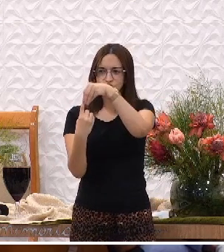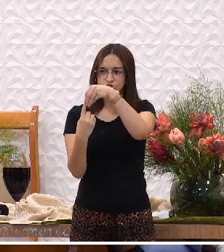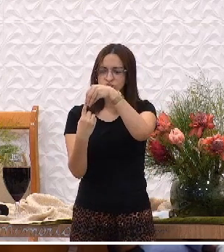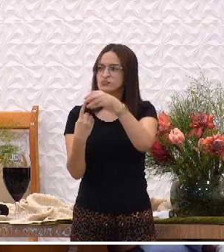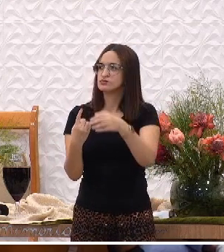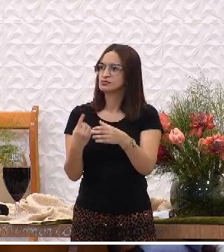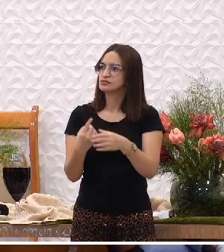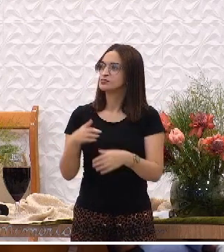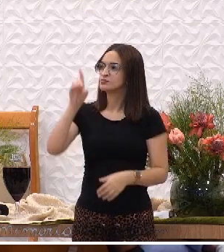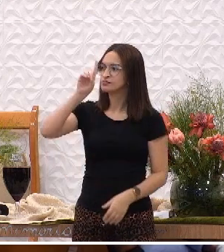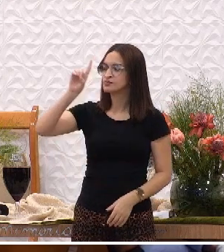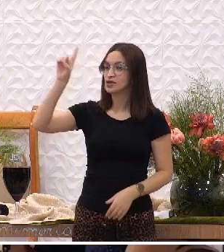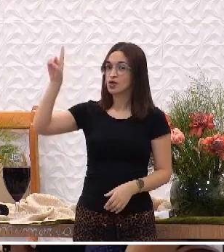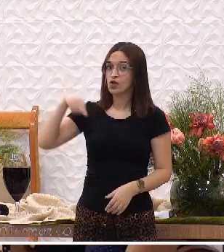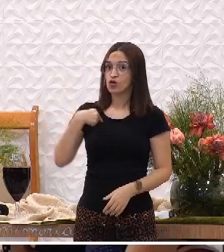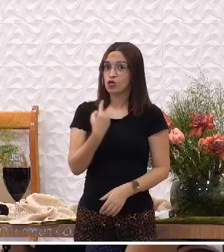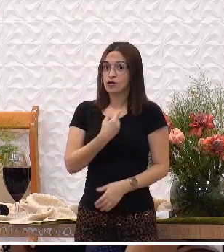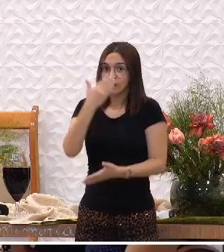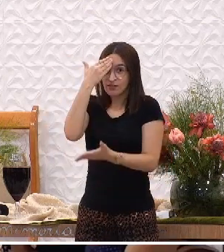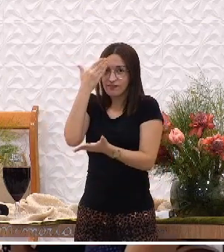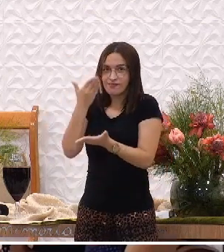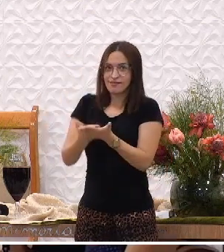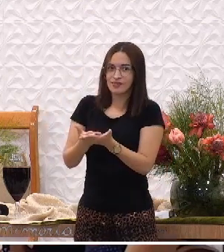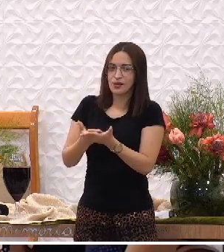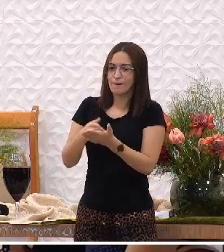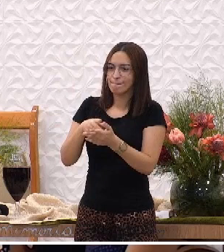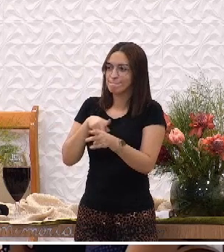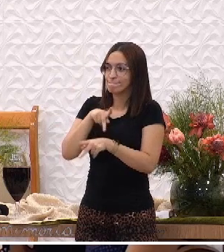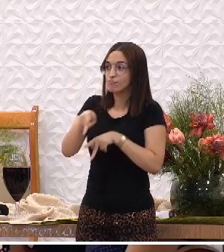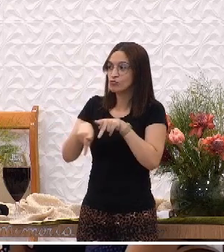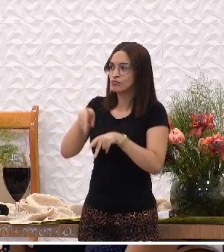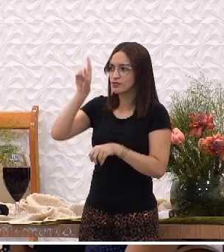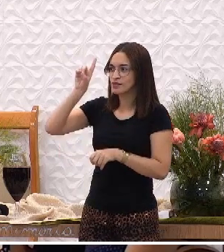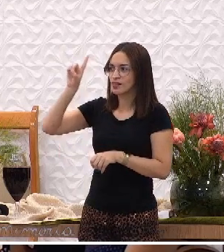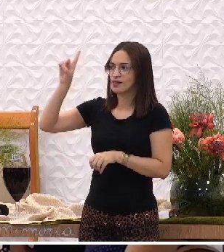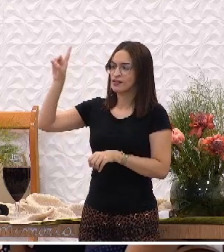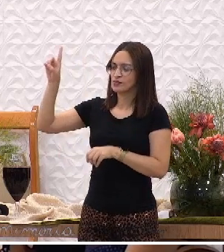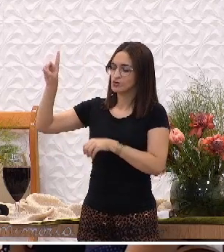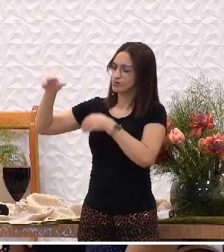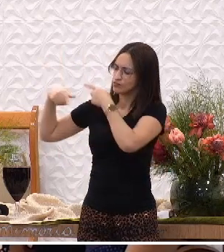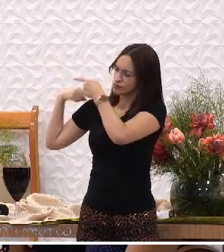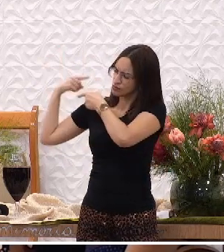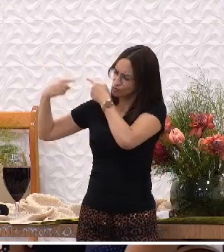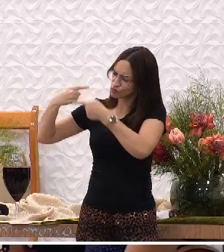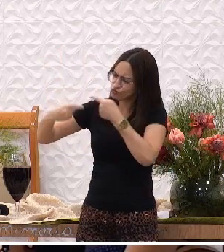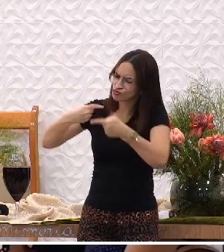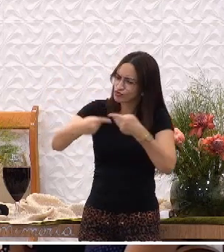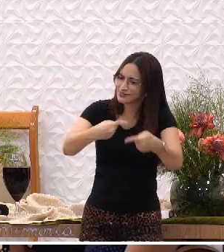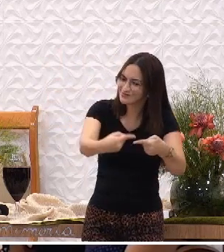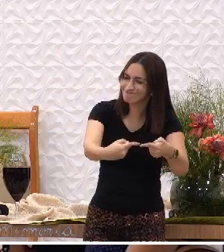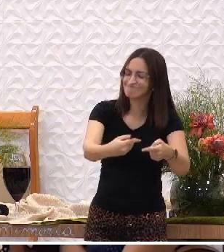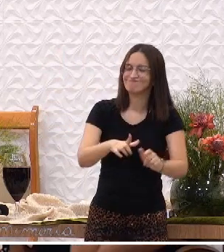Deus, e a gente acredita que há uma continuidade entre o povo de Deus no Antigo Testamento e no Novo Testamento, só que agora é de uma